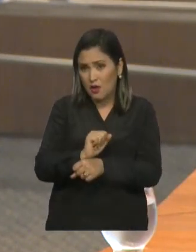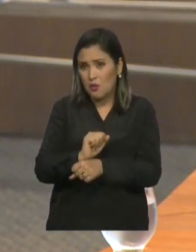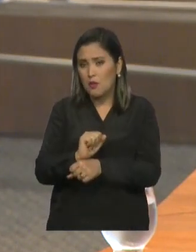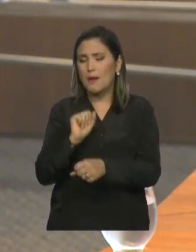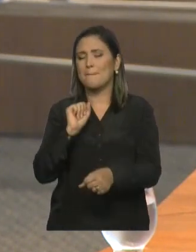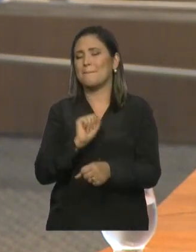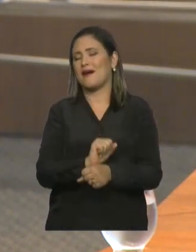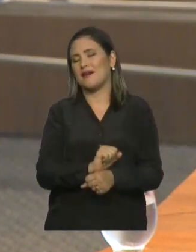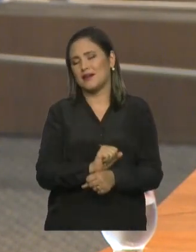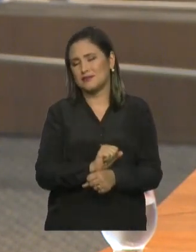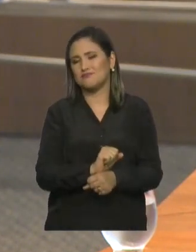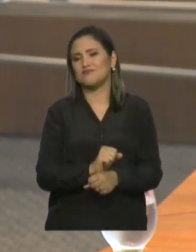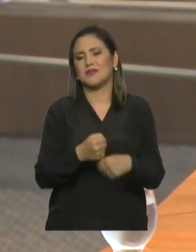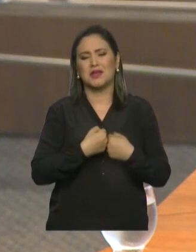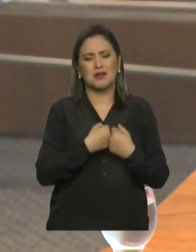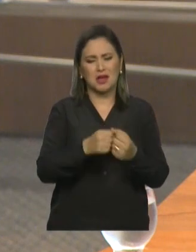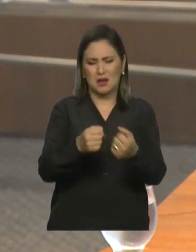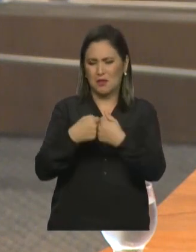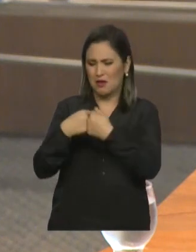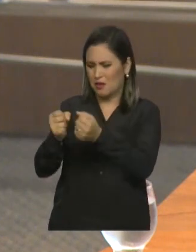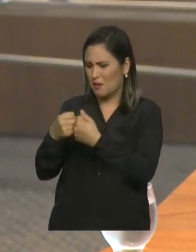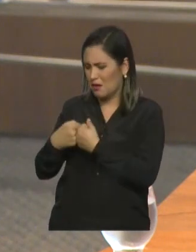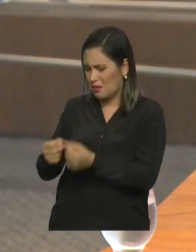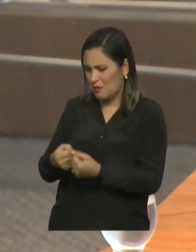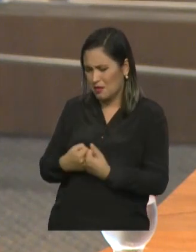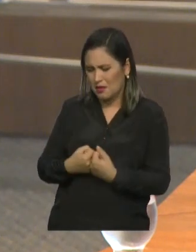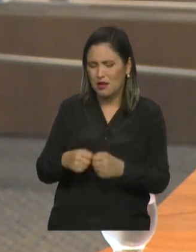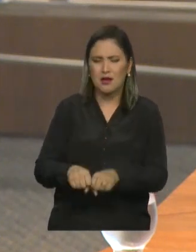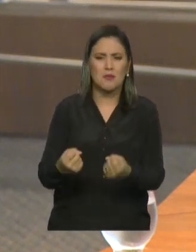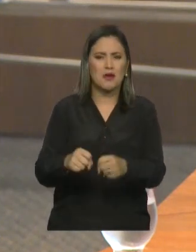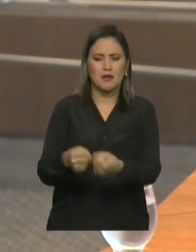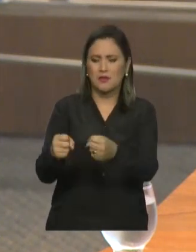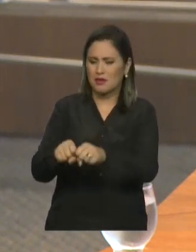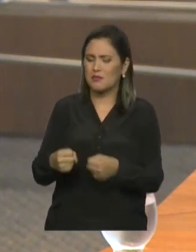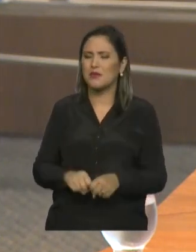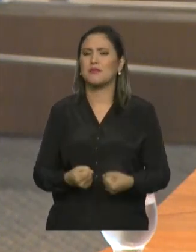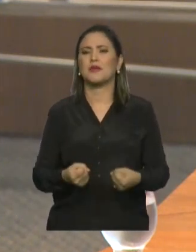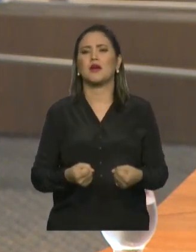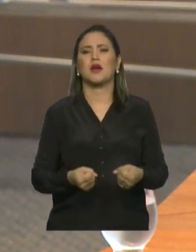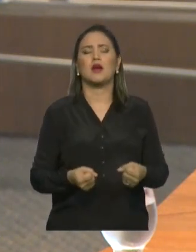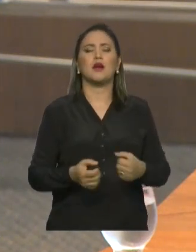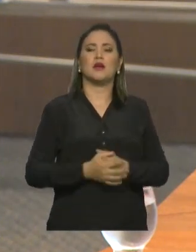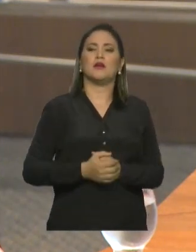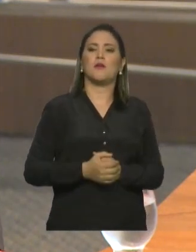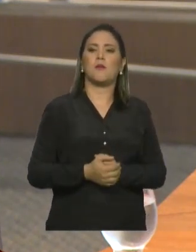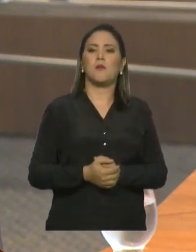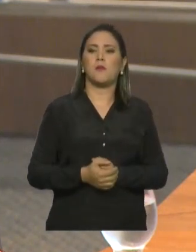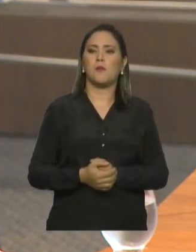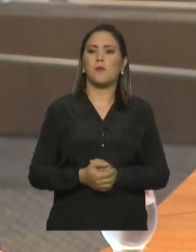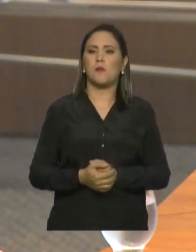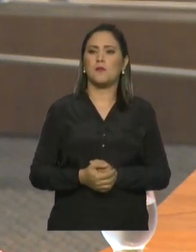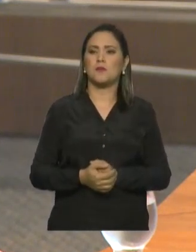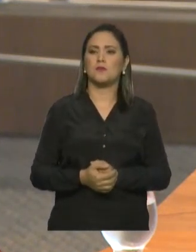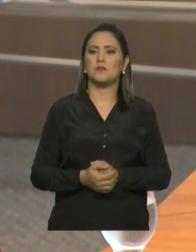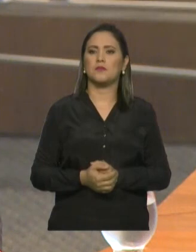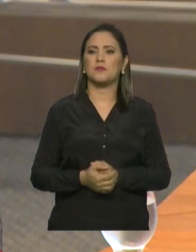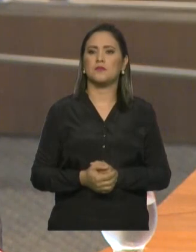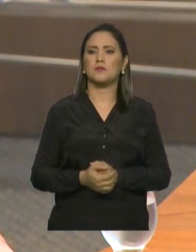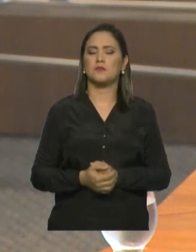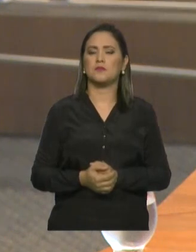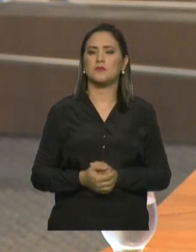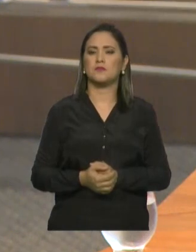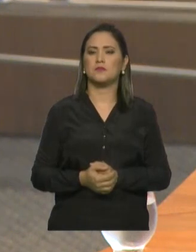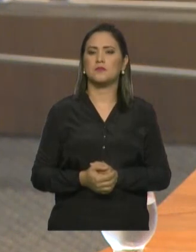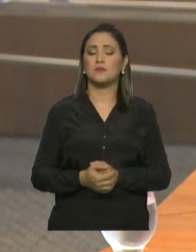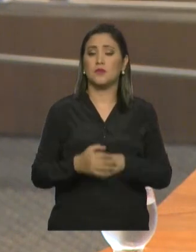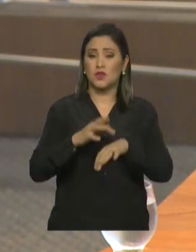pequenos parados nos acostamentos, porque tem ali um pneu estourado, uma roda quebrada. Doentes